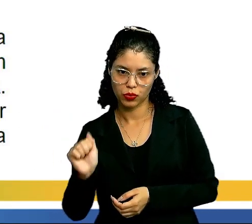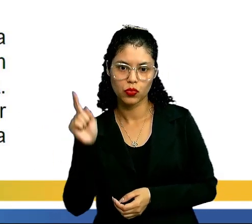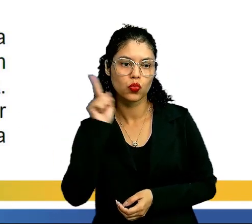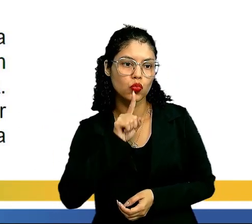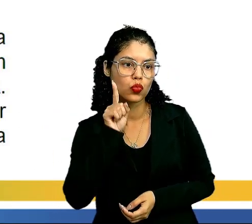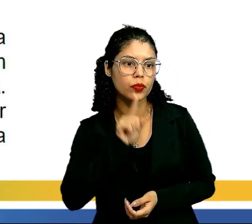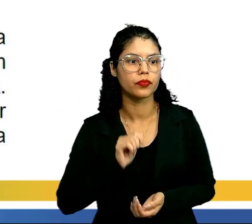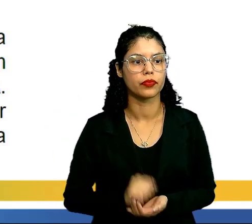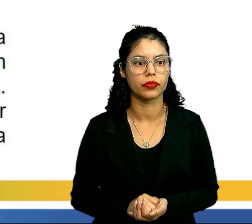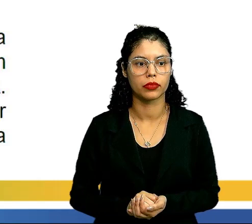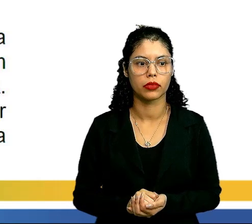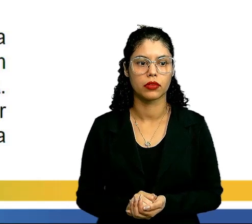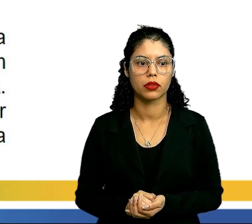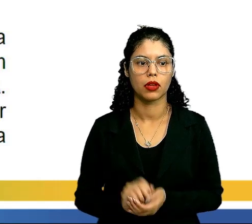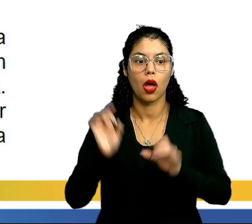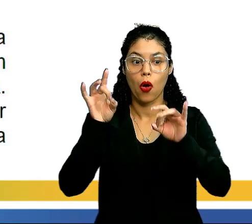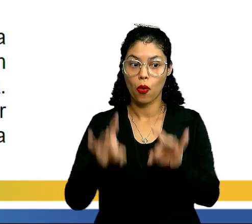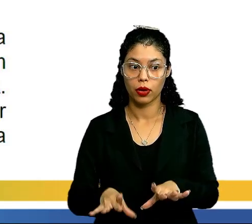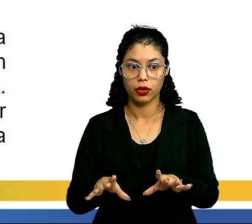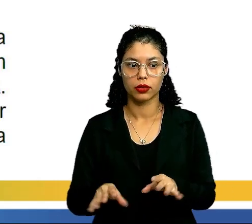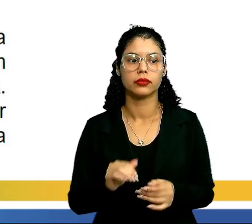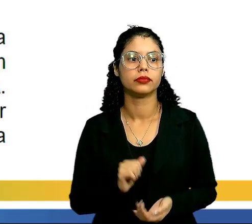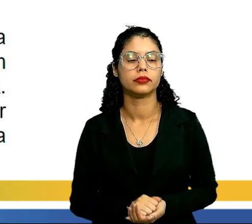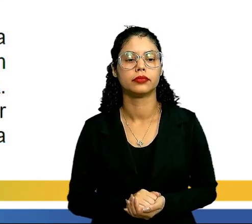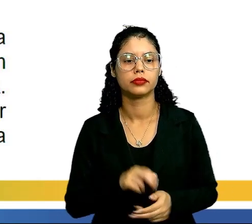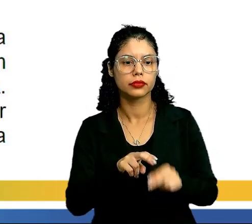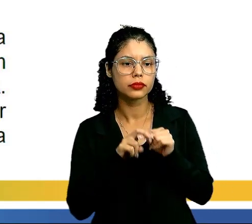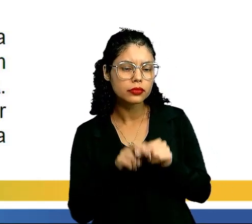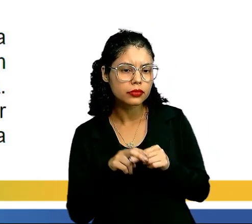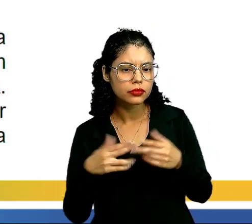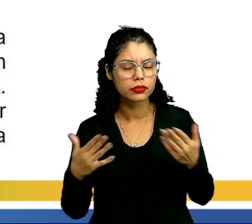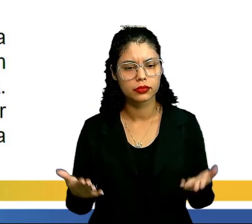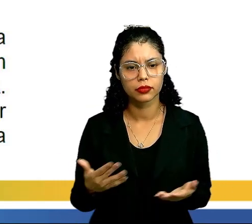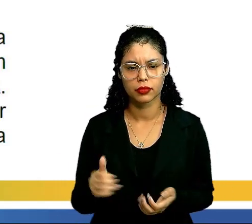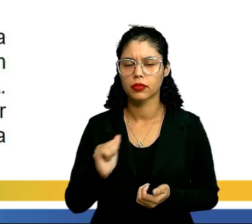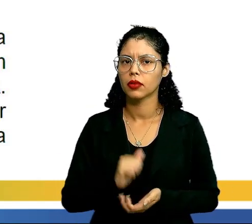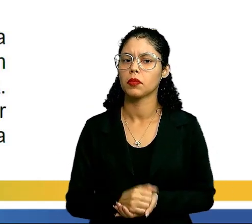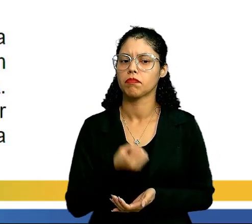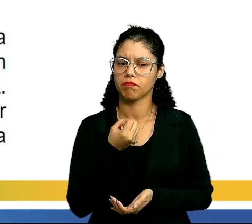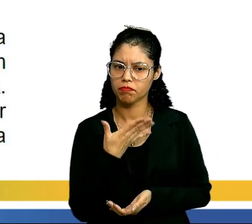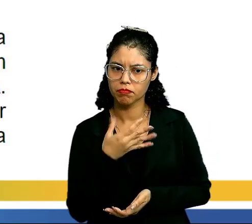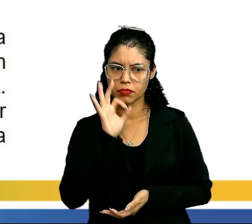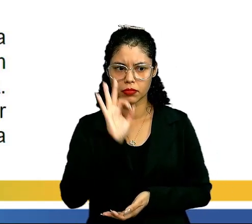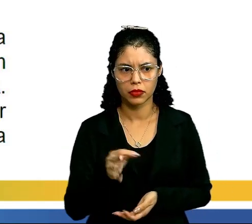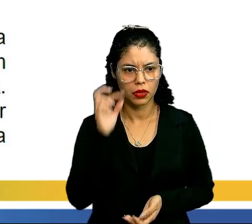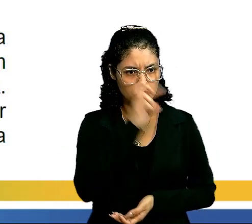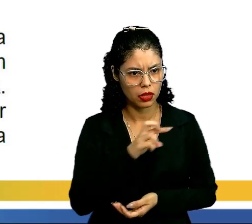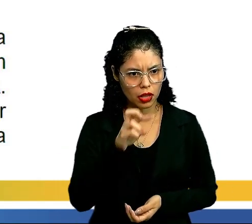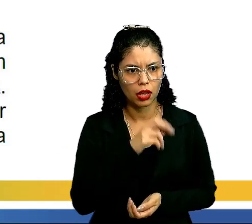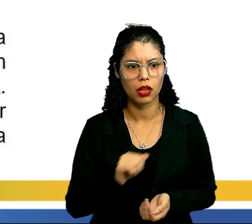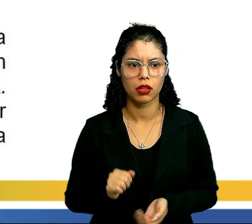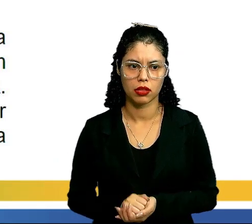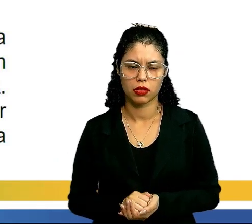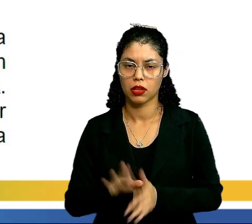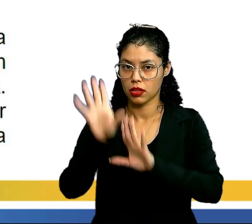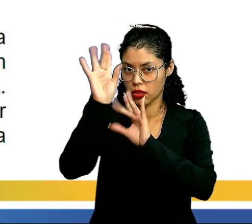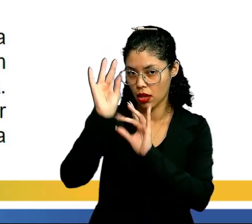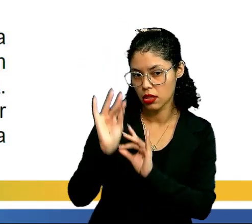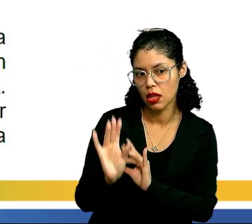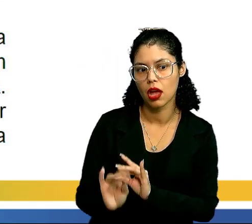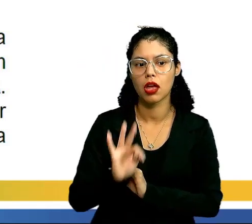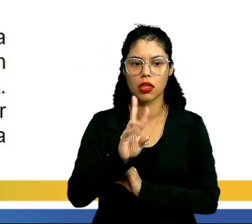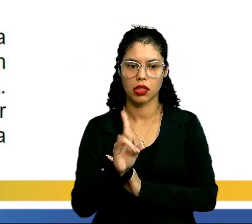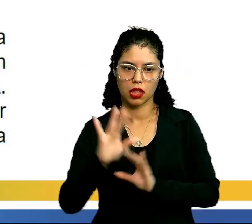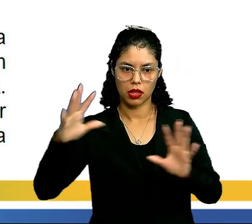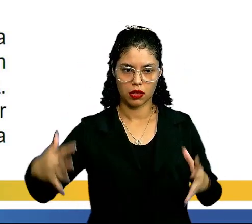Estados Unidos. Essa última projeção é, portanto, adequada para analisar